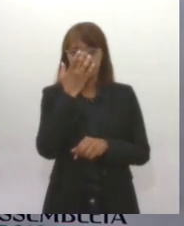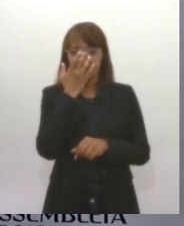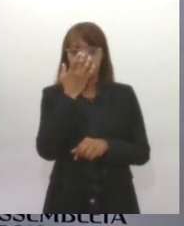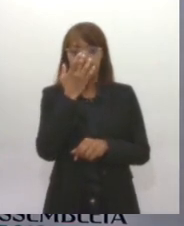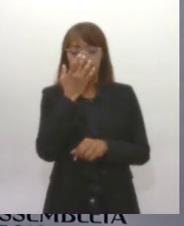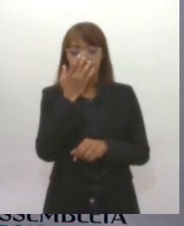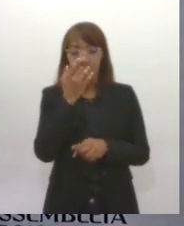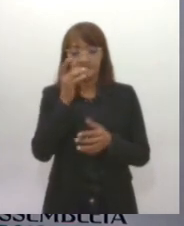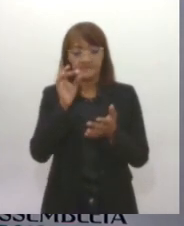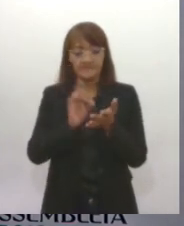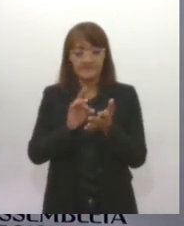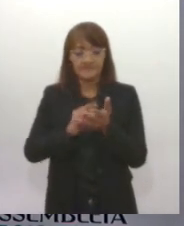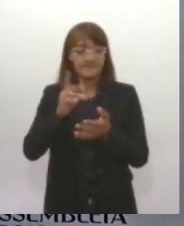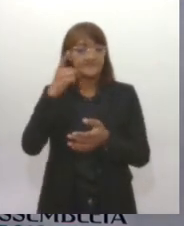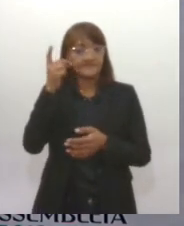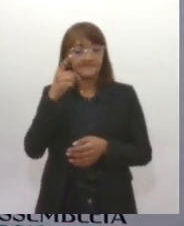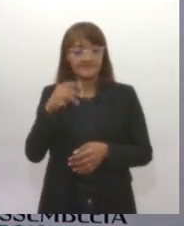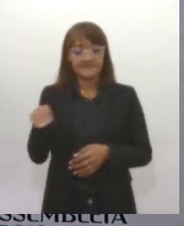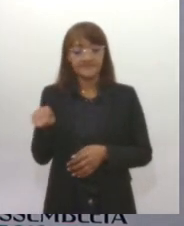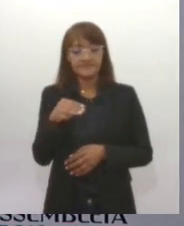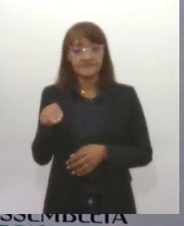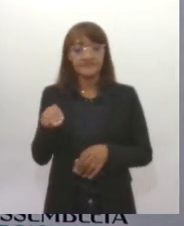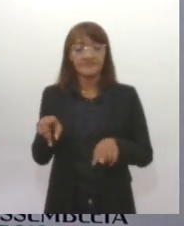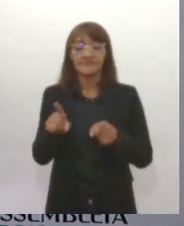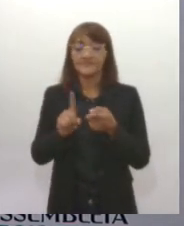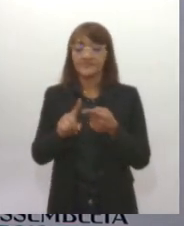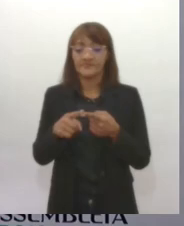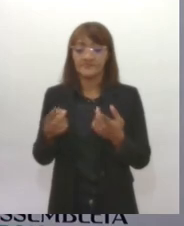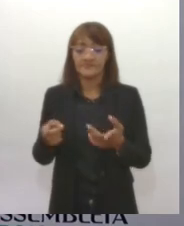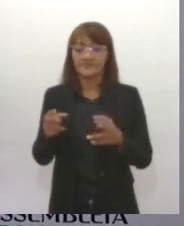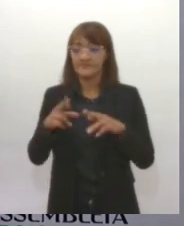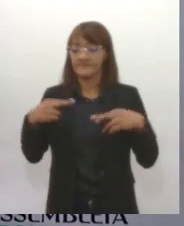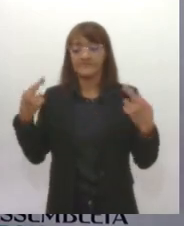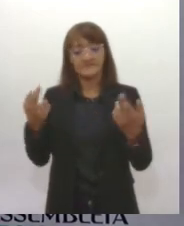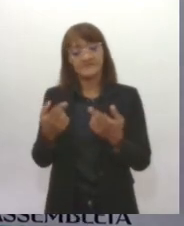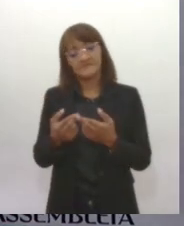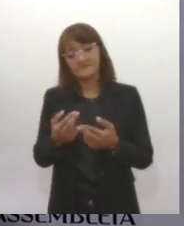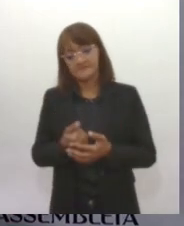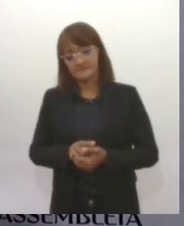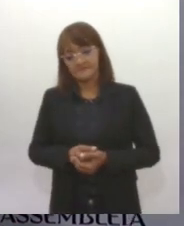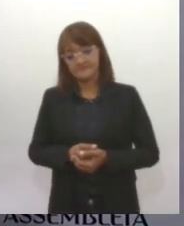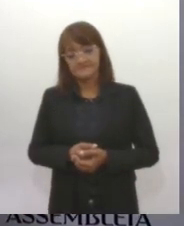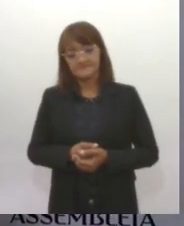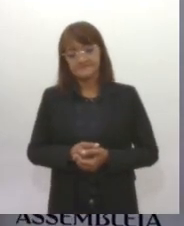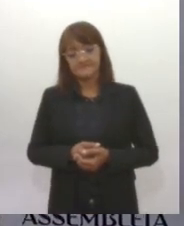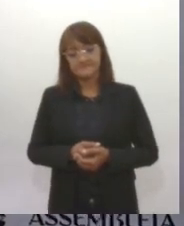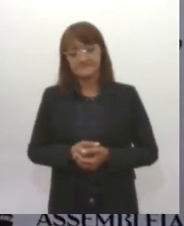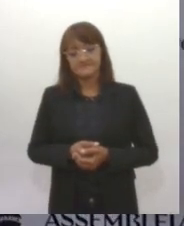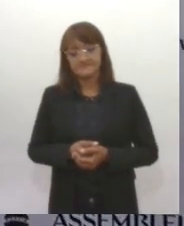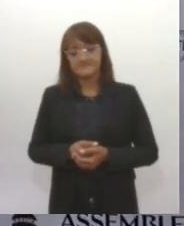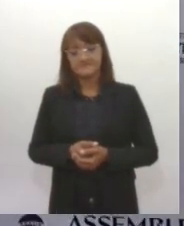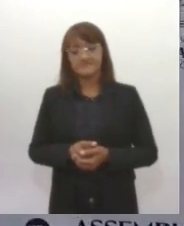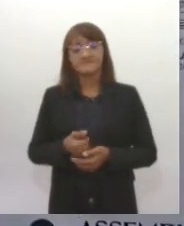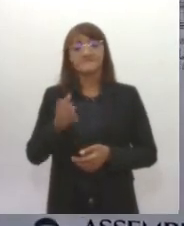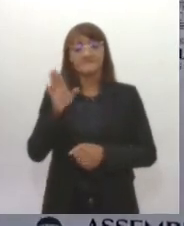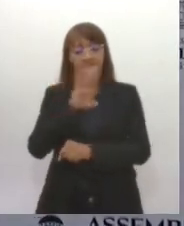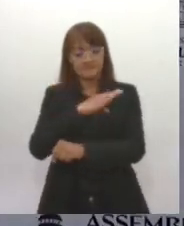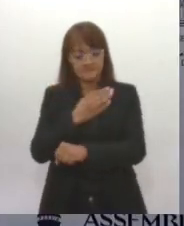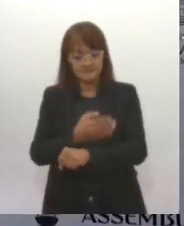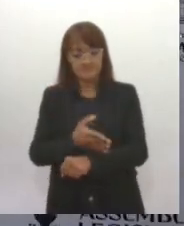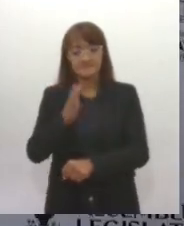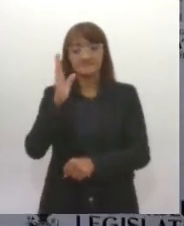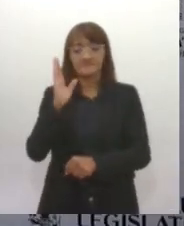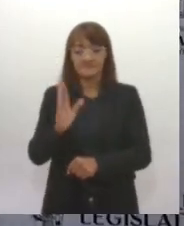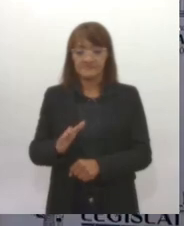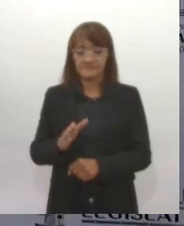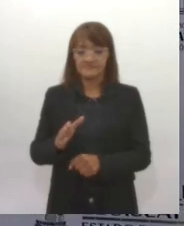Oliveira, também no Grande Expediente, foi uma ponte que já foi assunto de outros parlamentares, que